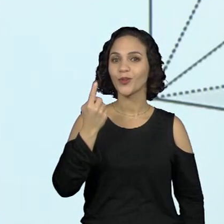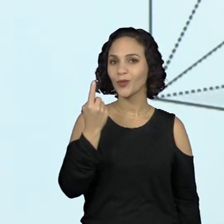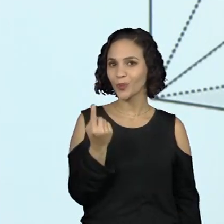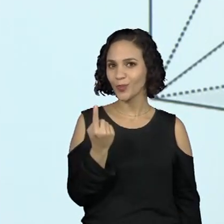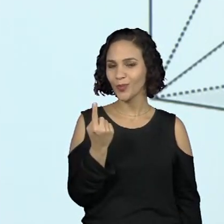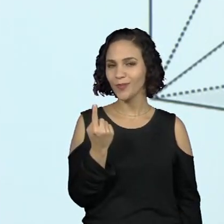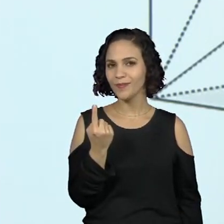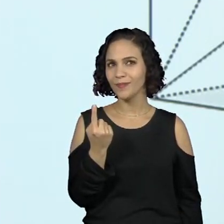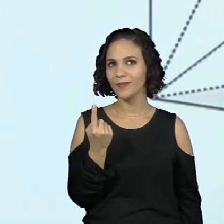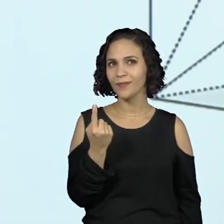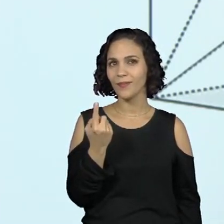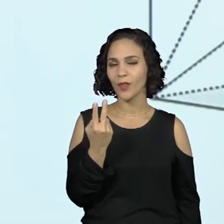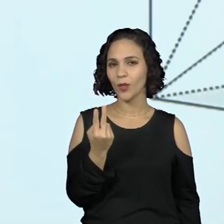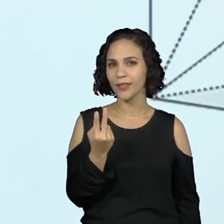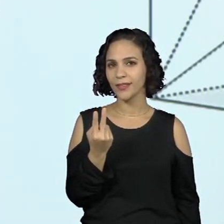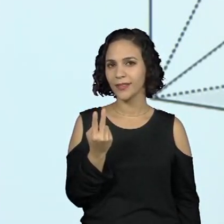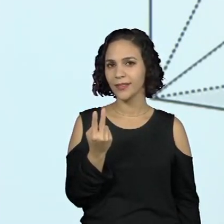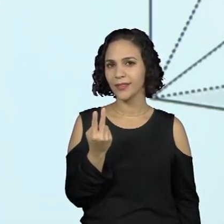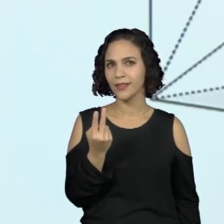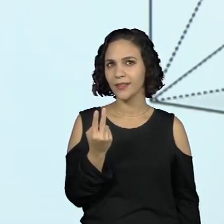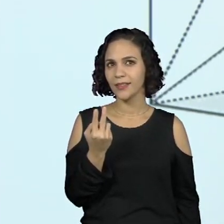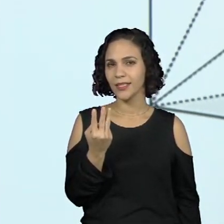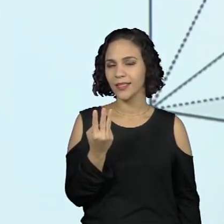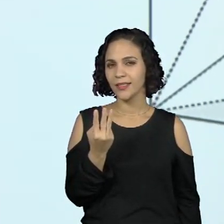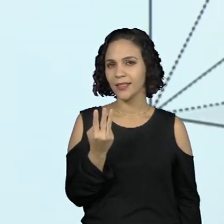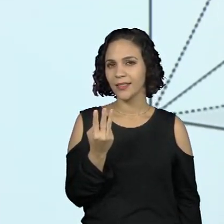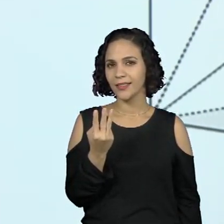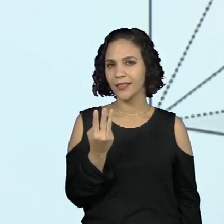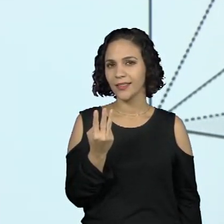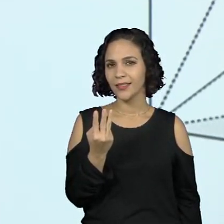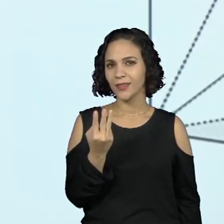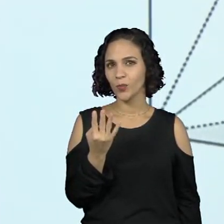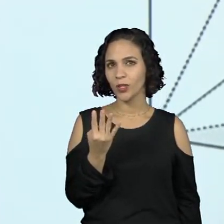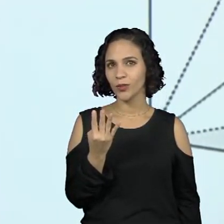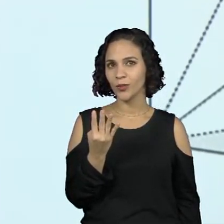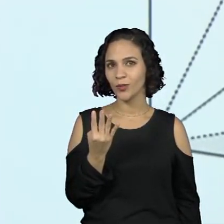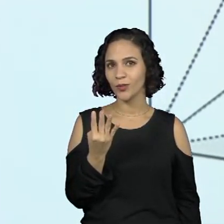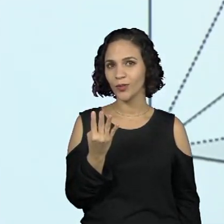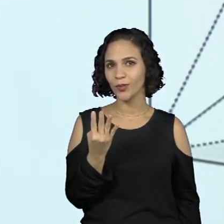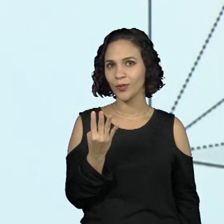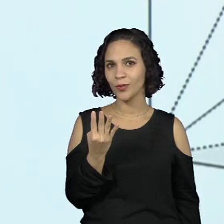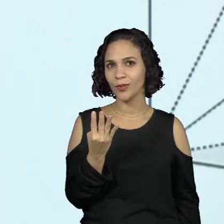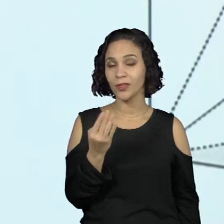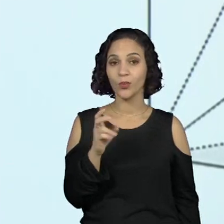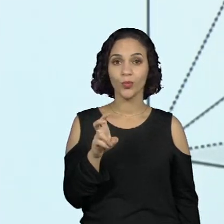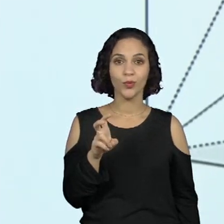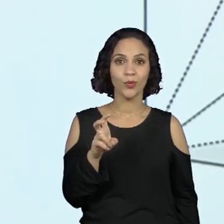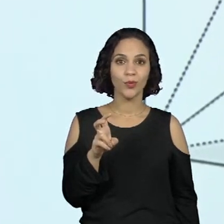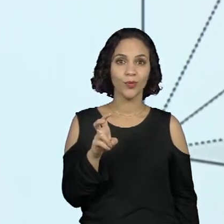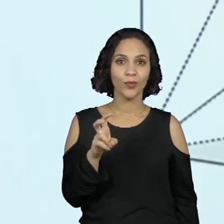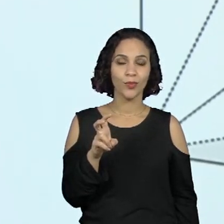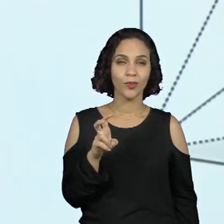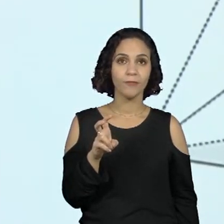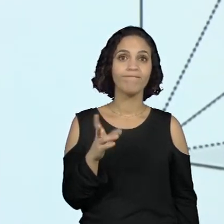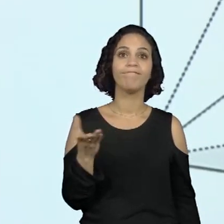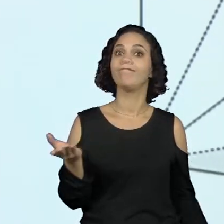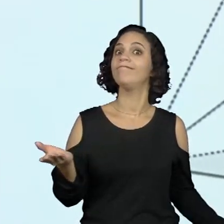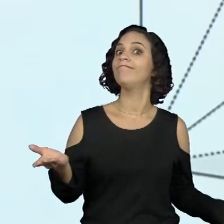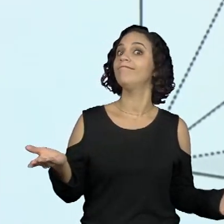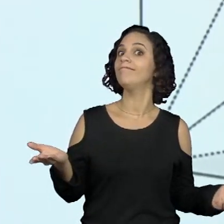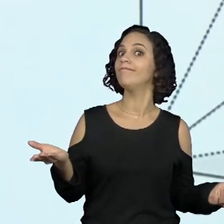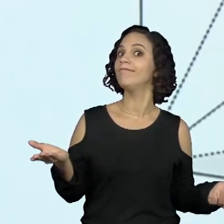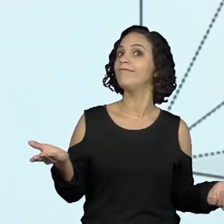1, 2, 3, 4, 5. Opa!